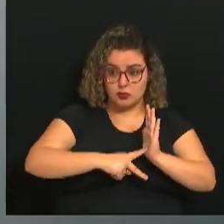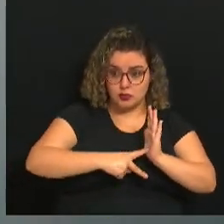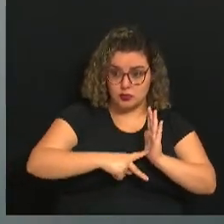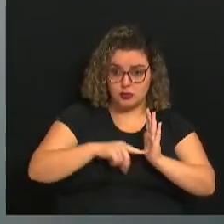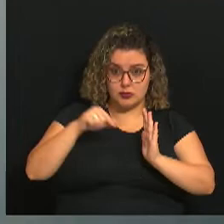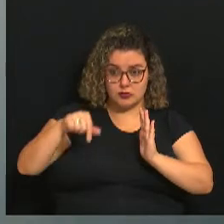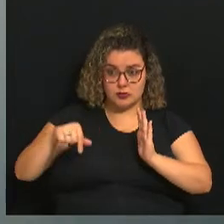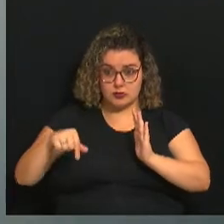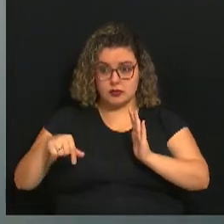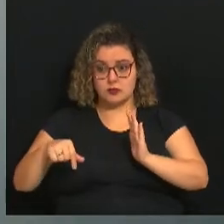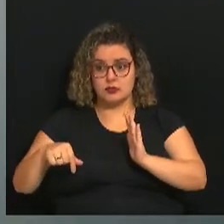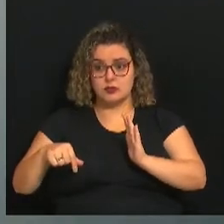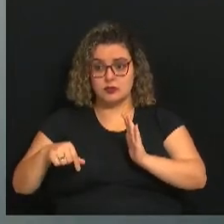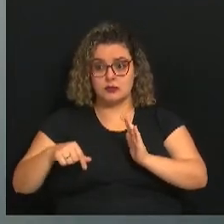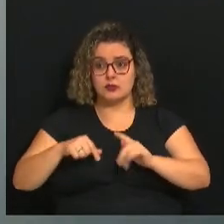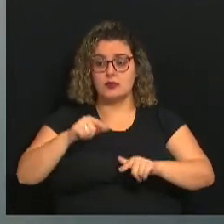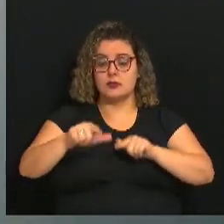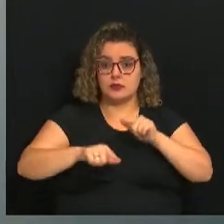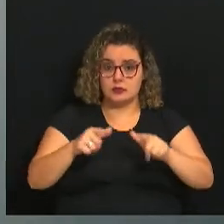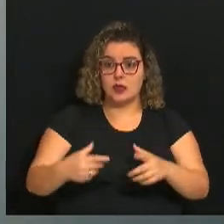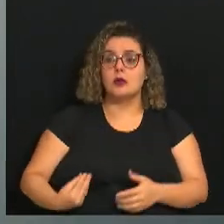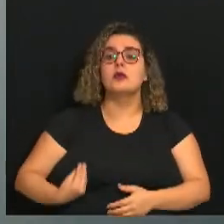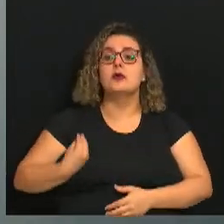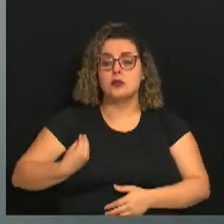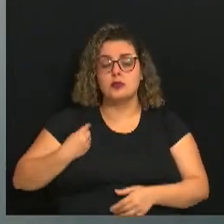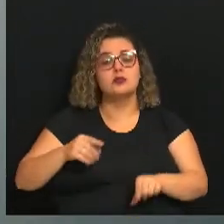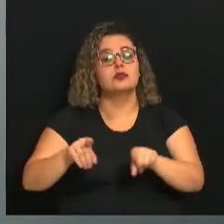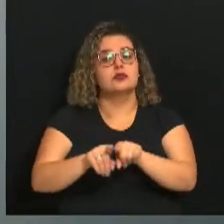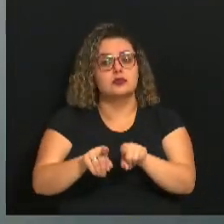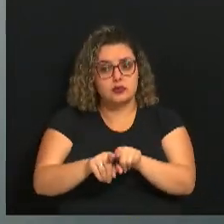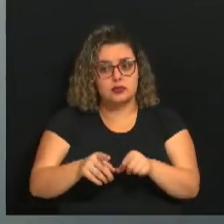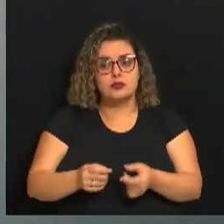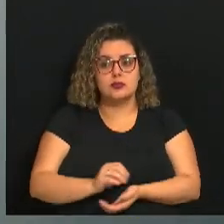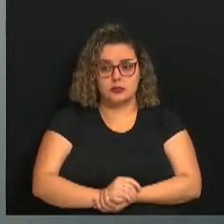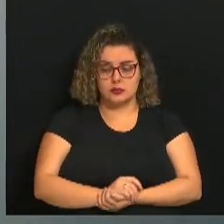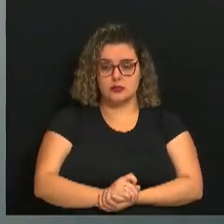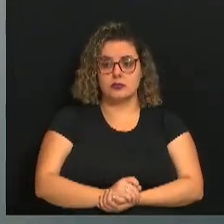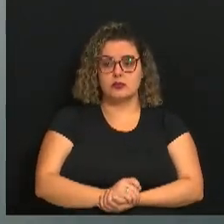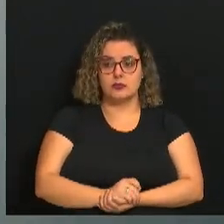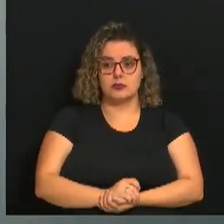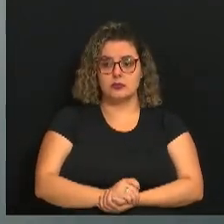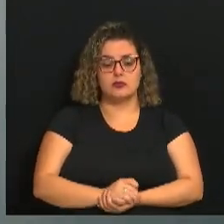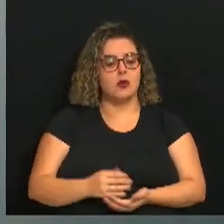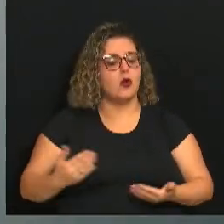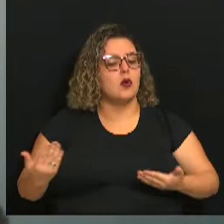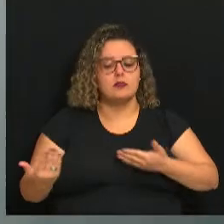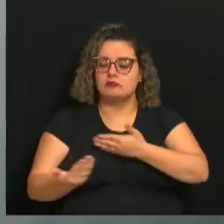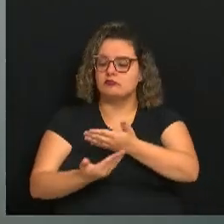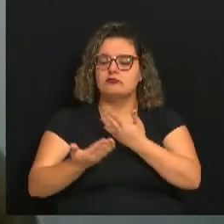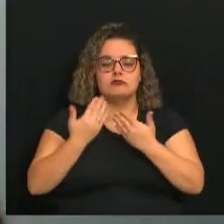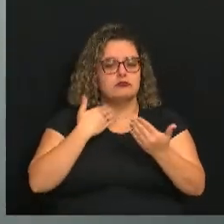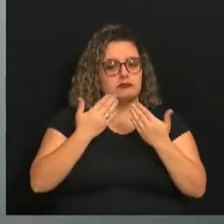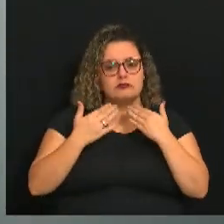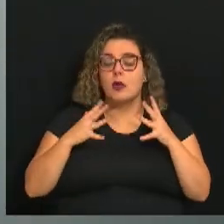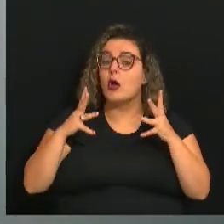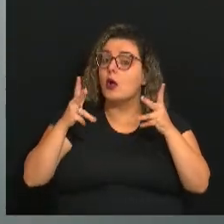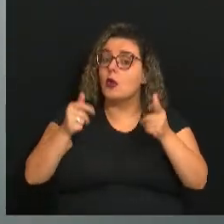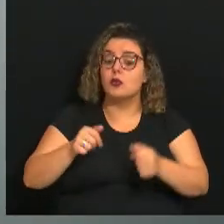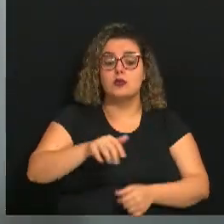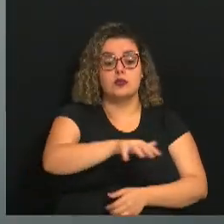processo, o sindicato dos trabalhadores estava presente. Então, foi um processo que a gente mediou amplamente, dialogado com todos os setores